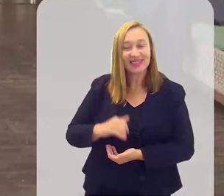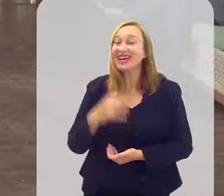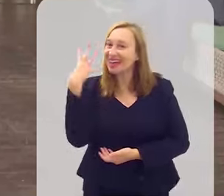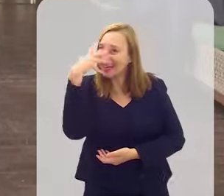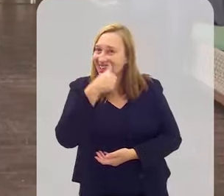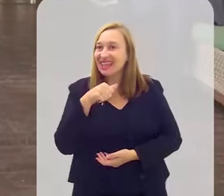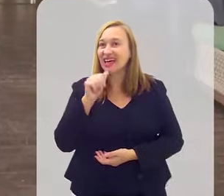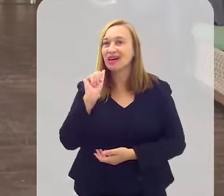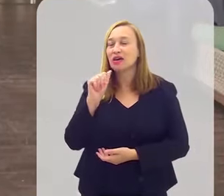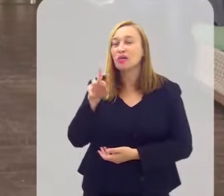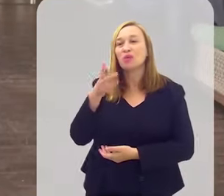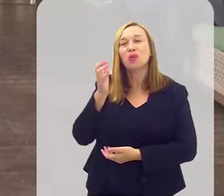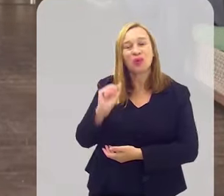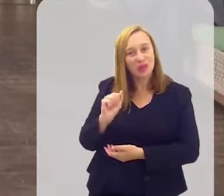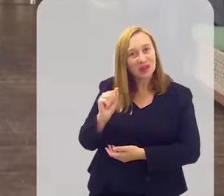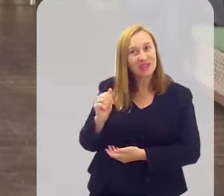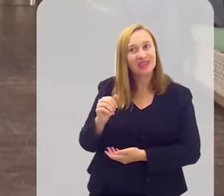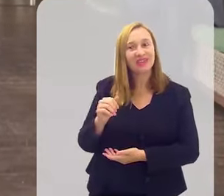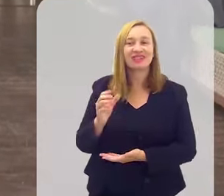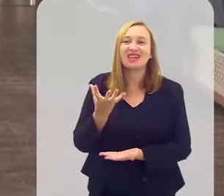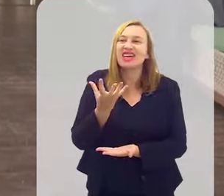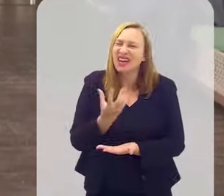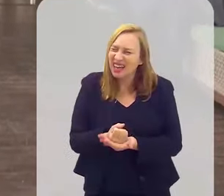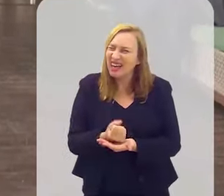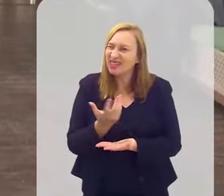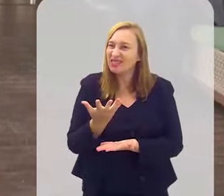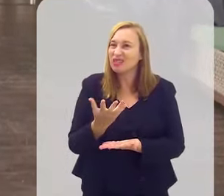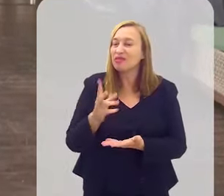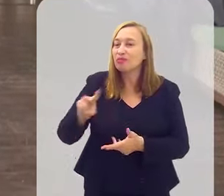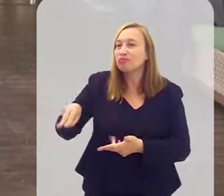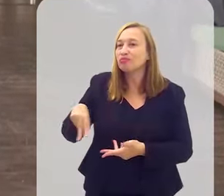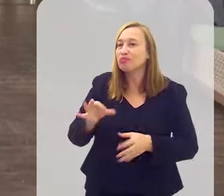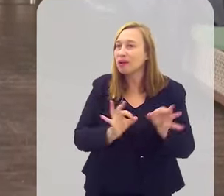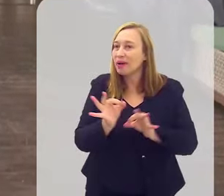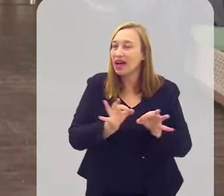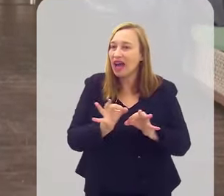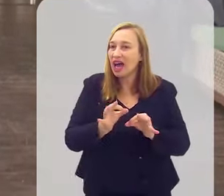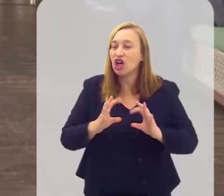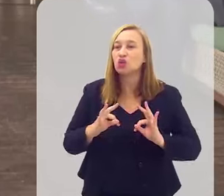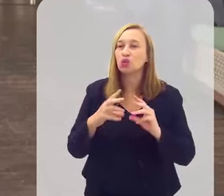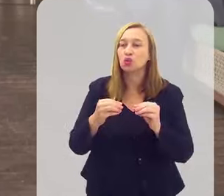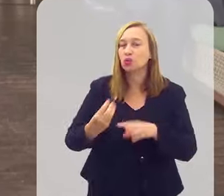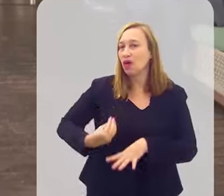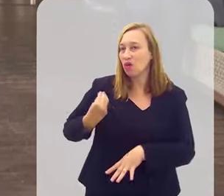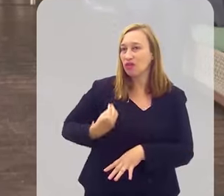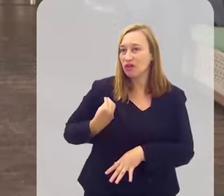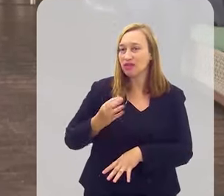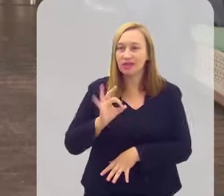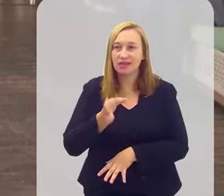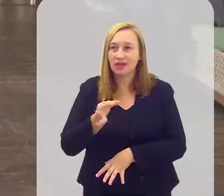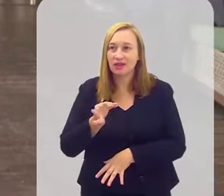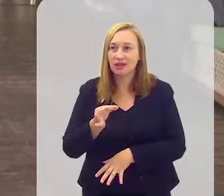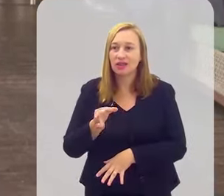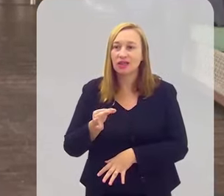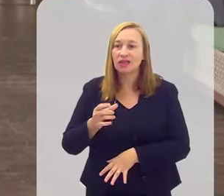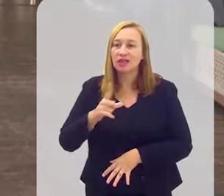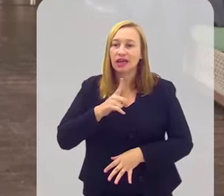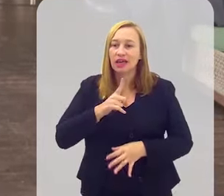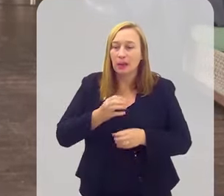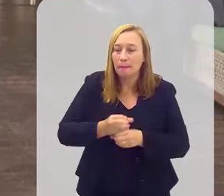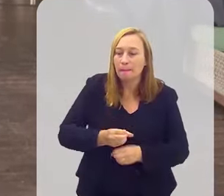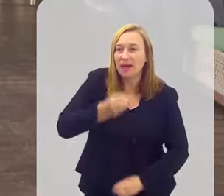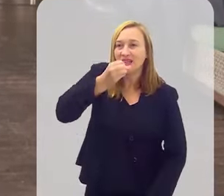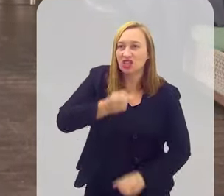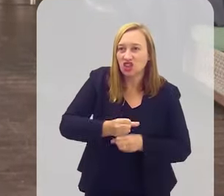vamos coisa linda po colocar o pedestal aqui manda Ah o pedestal vou pegar o pedestal só um instantinho aqui tudo é ao vivo ass mesmo